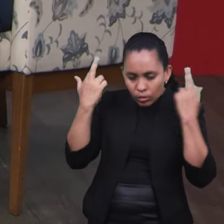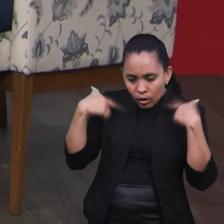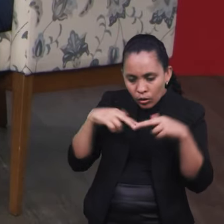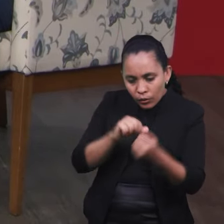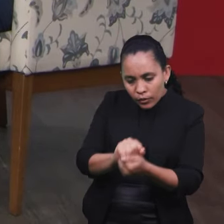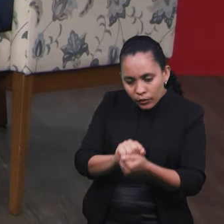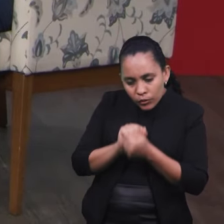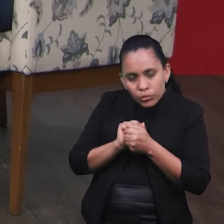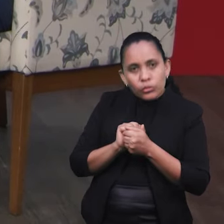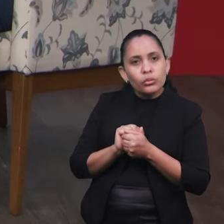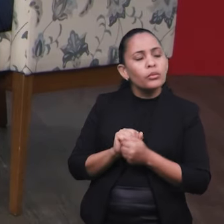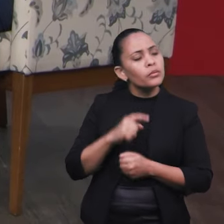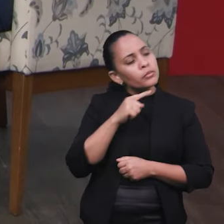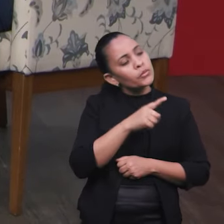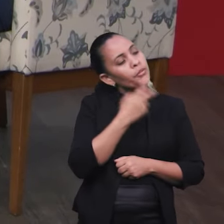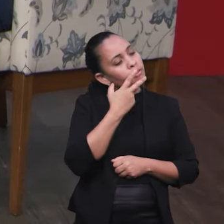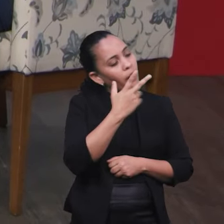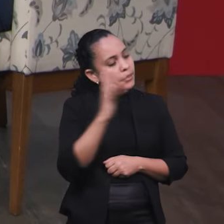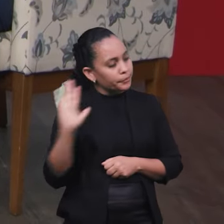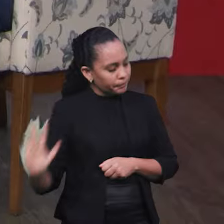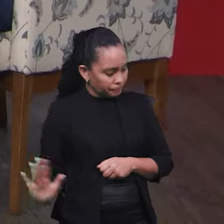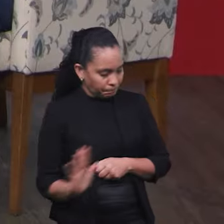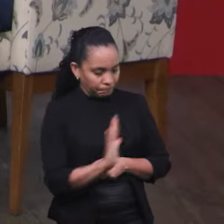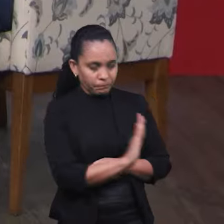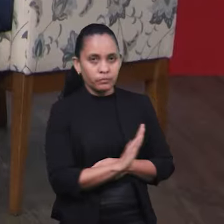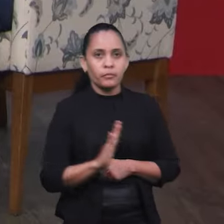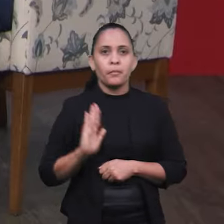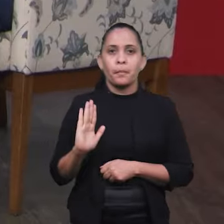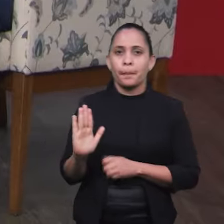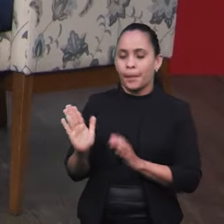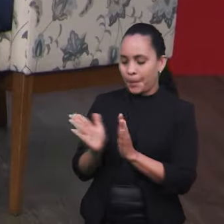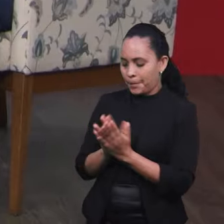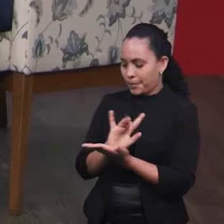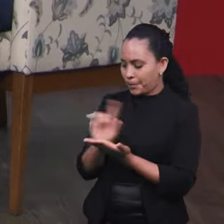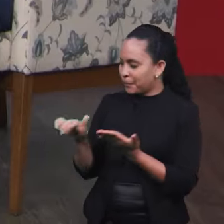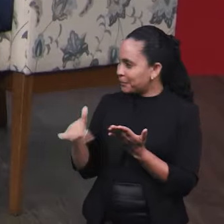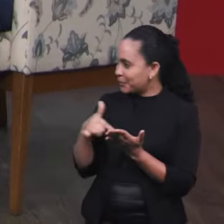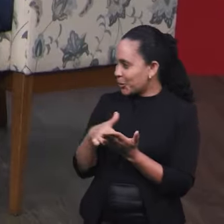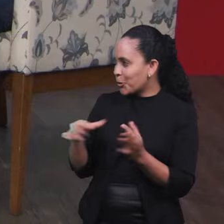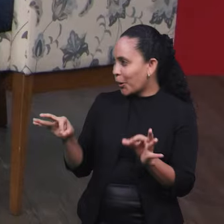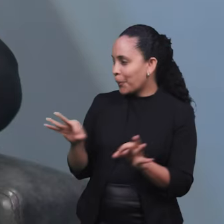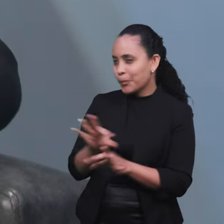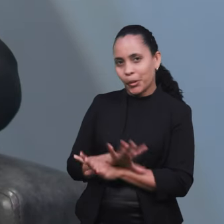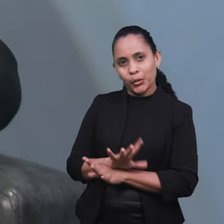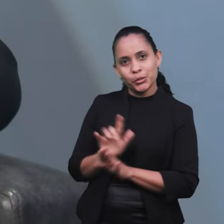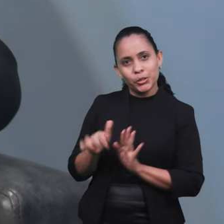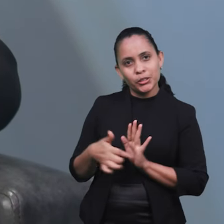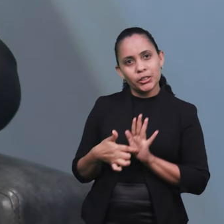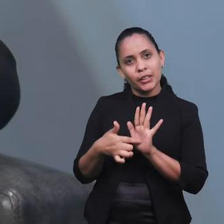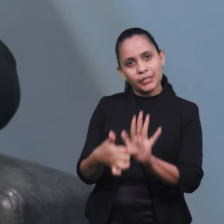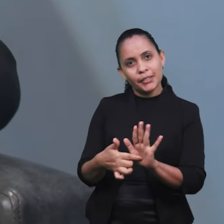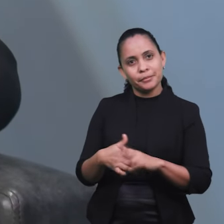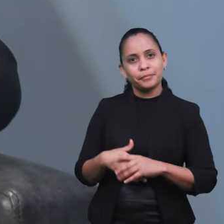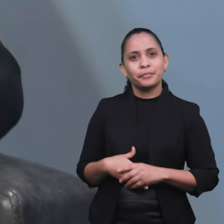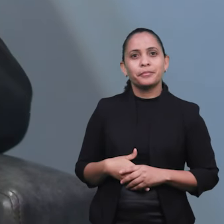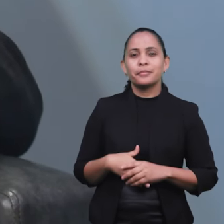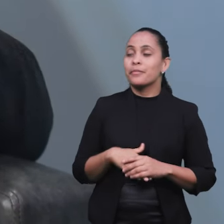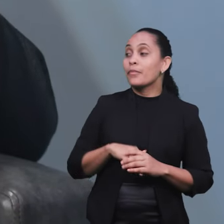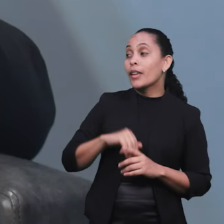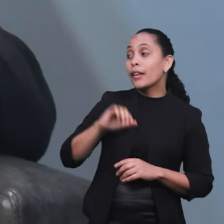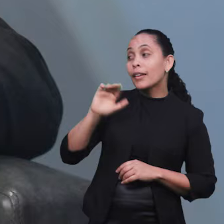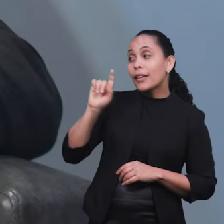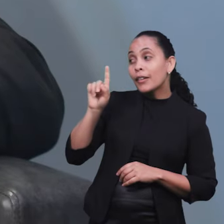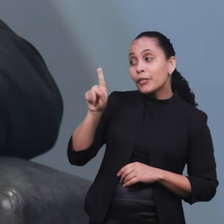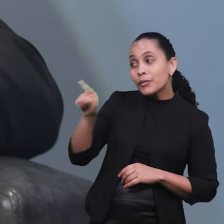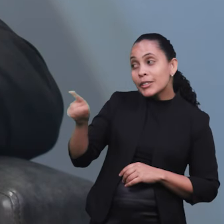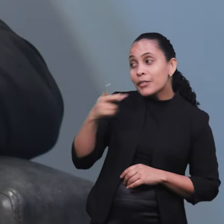com ele. Gostaria que o senhor discorresse um pouco. Eu já abri essa parte, até deixei o texto aberto aqui, mas eu queria